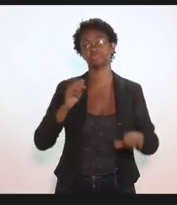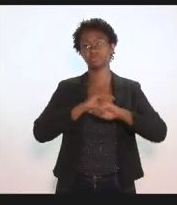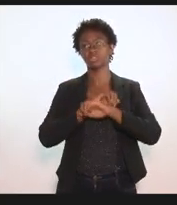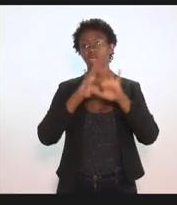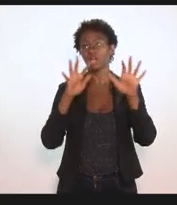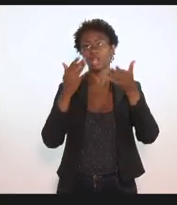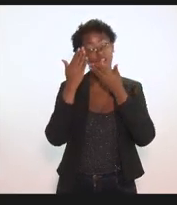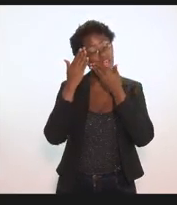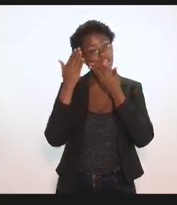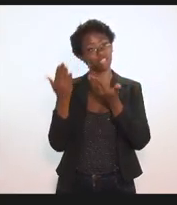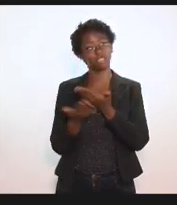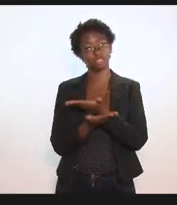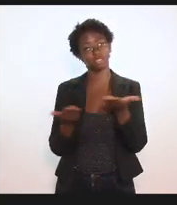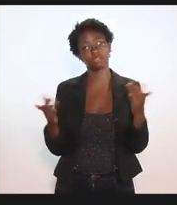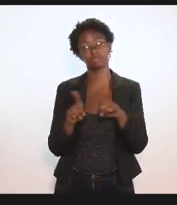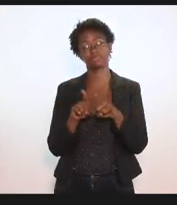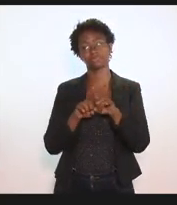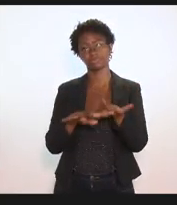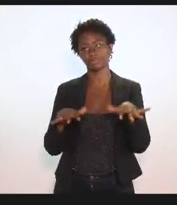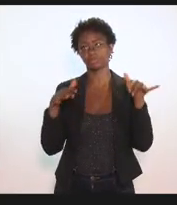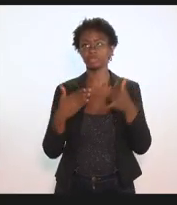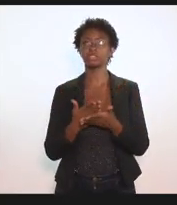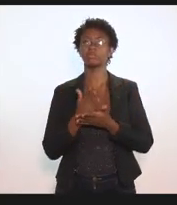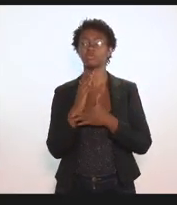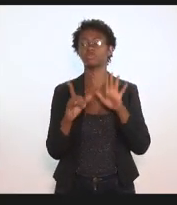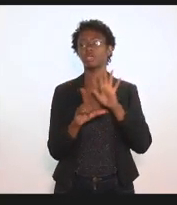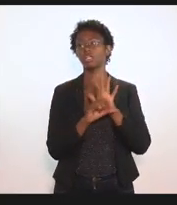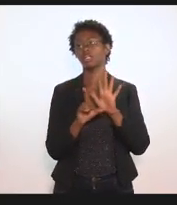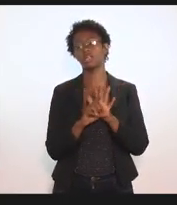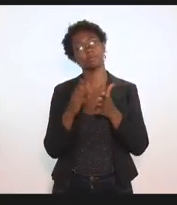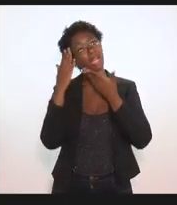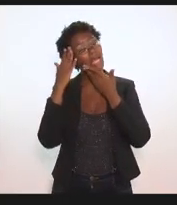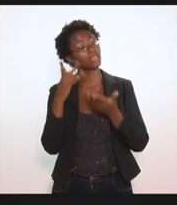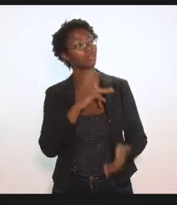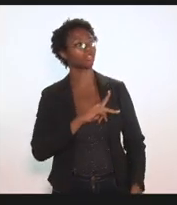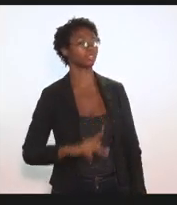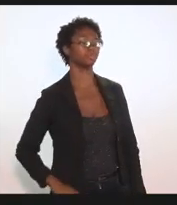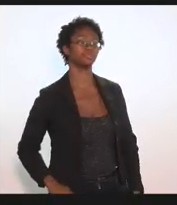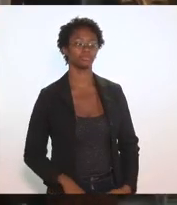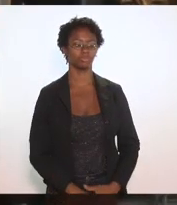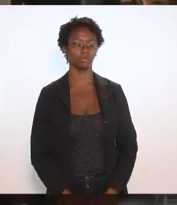aí ao plenário pela aprovação dessa lei. Obrigado, presidente.